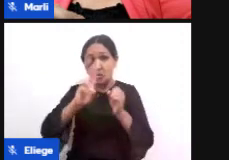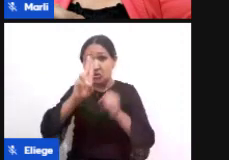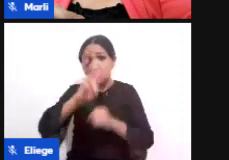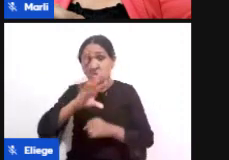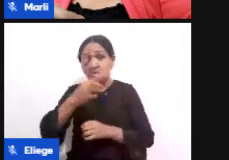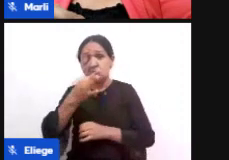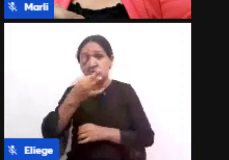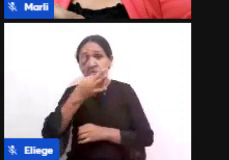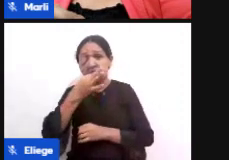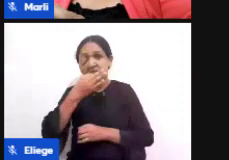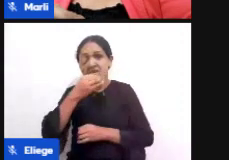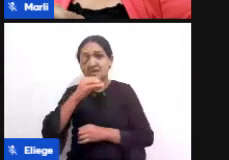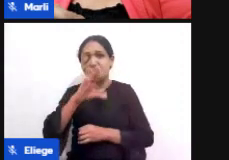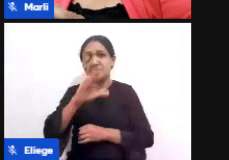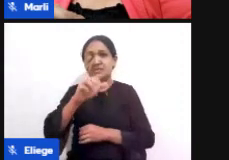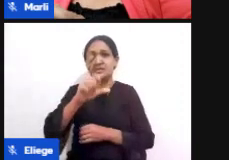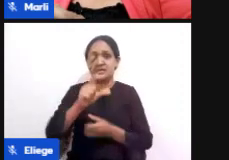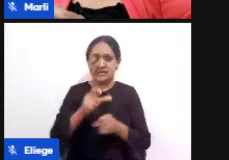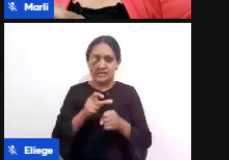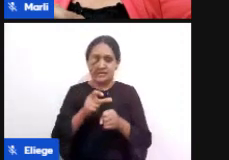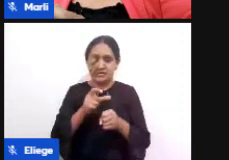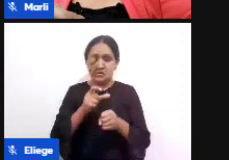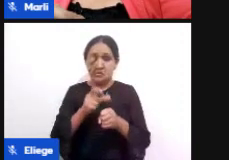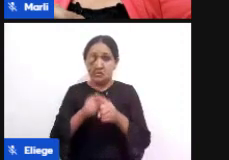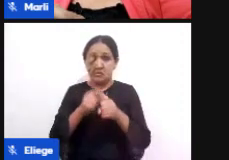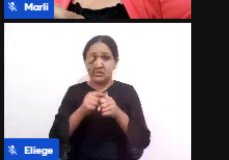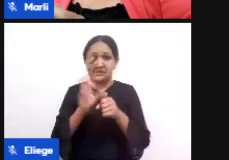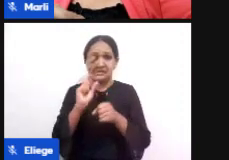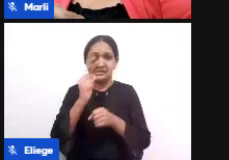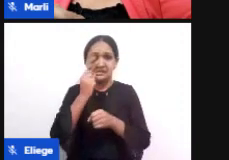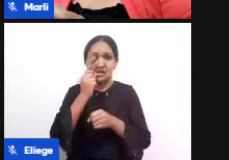casa, palitos,